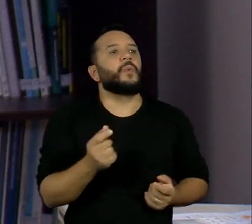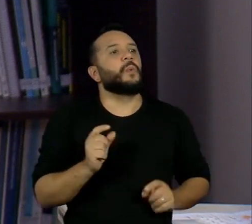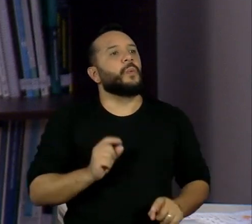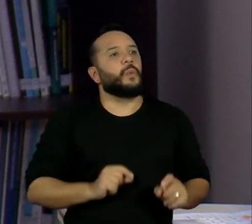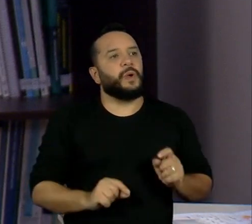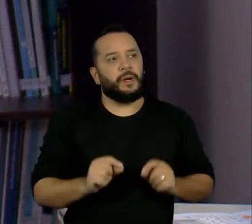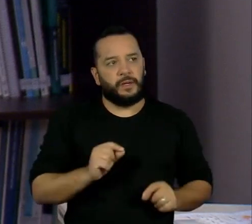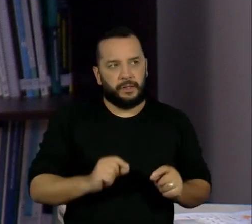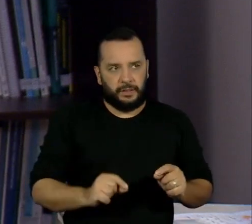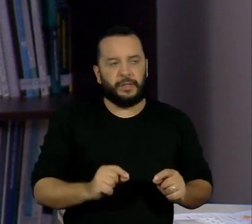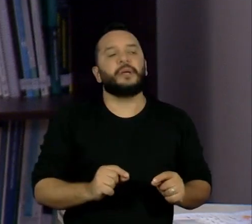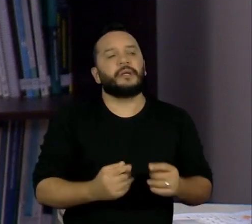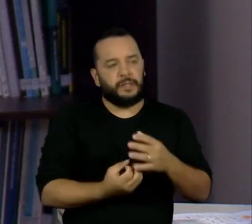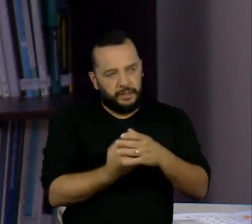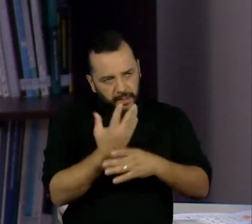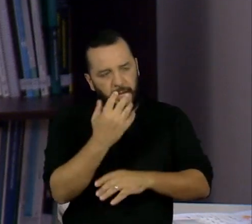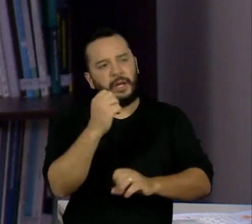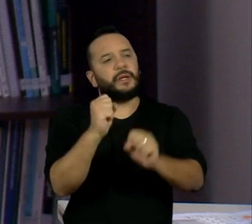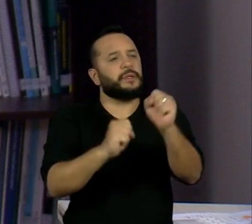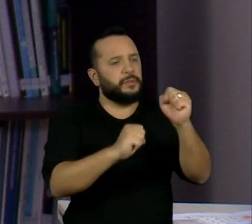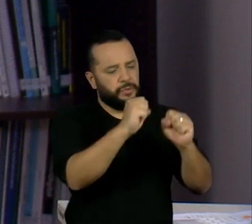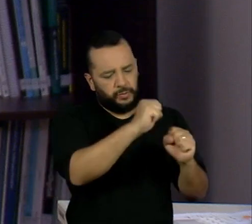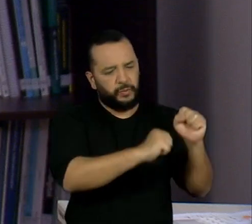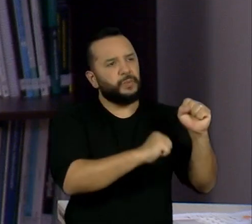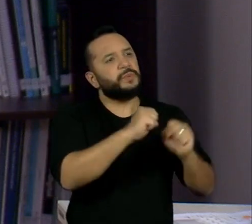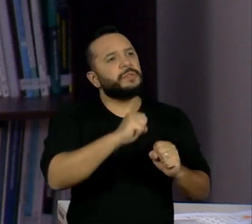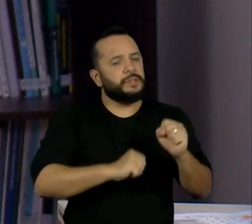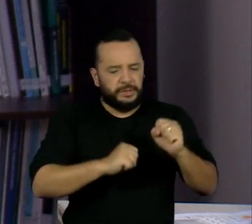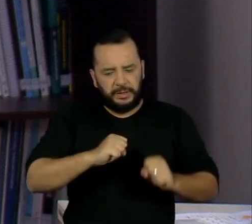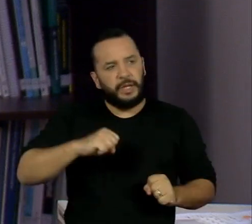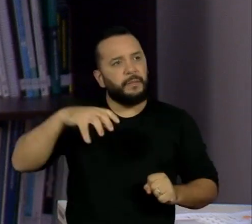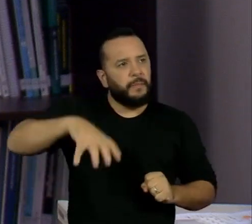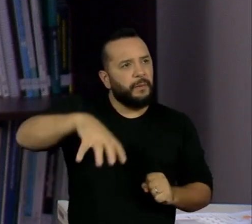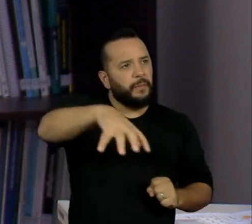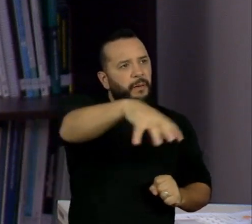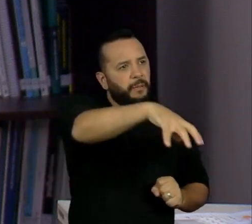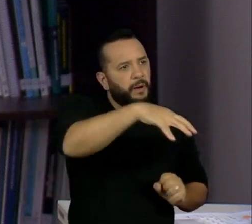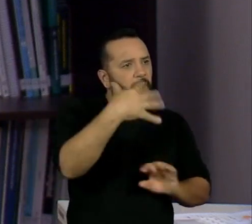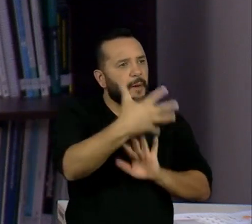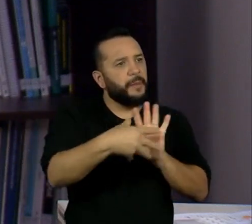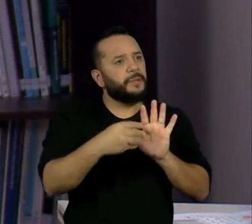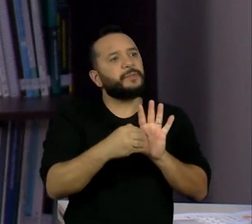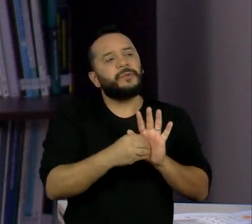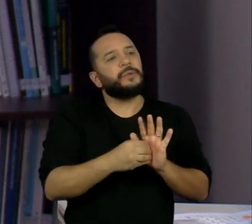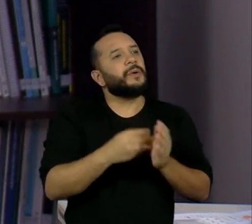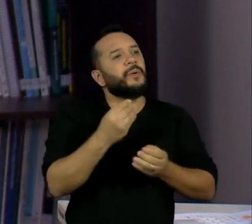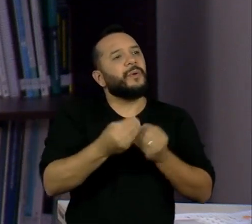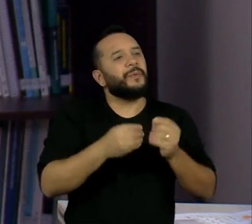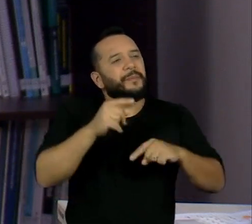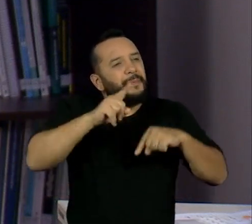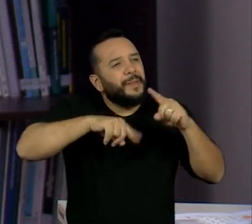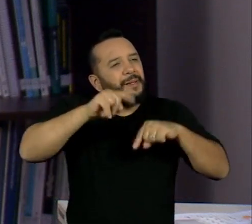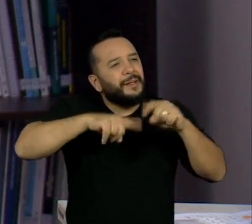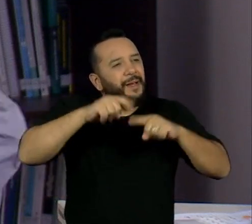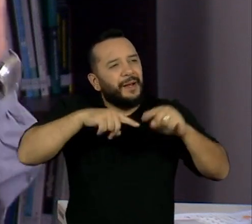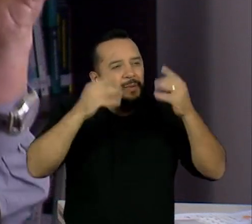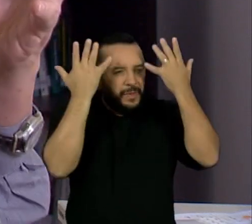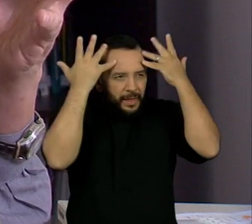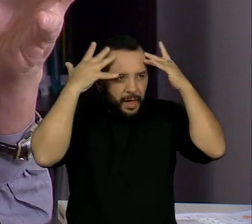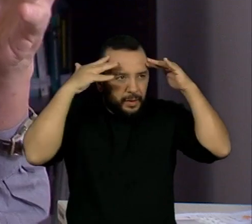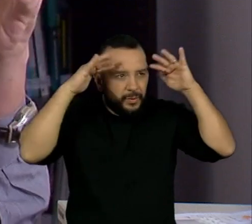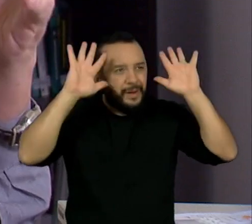a industrialização de todos esses produtos da floresta, com um grande desafio. Por que